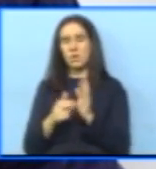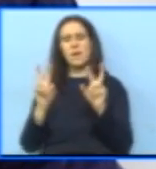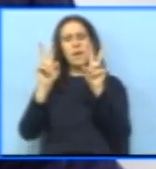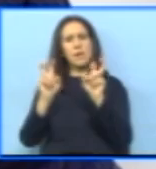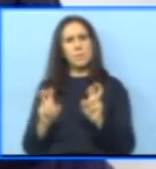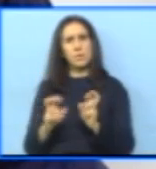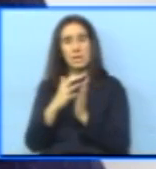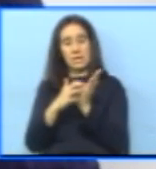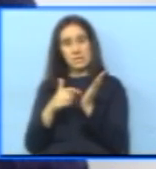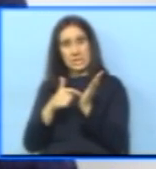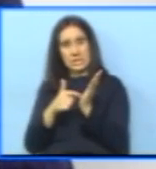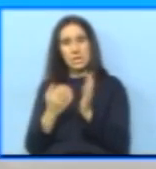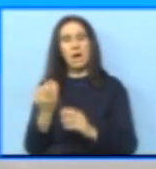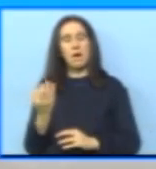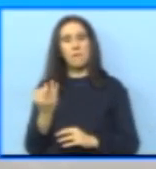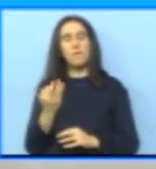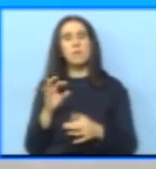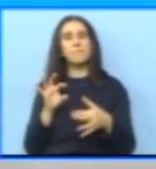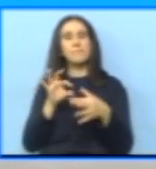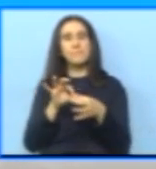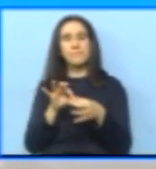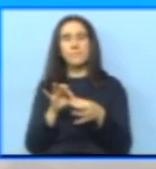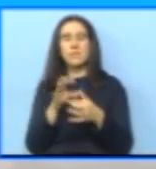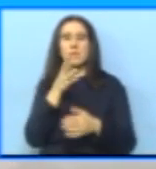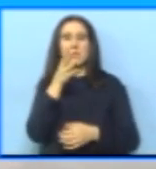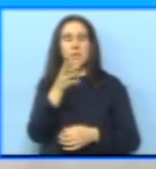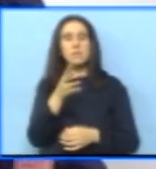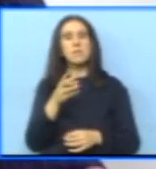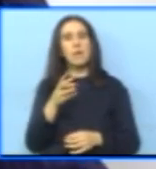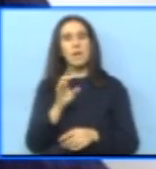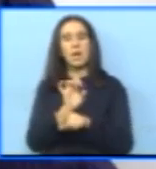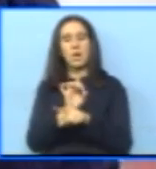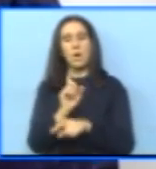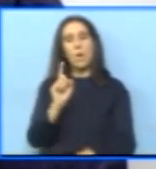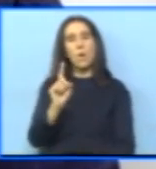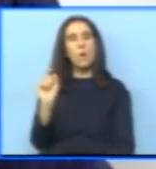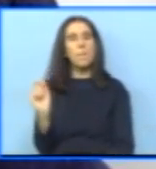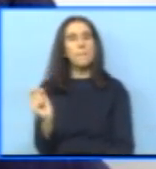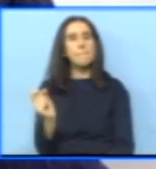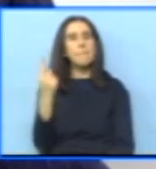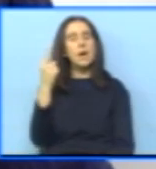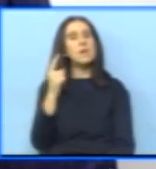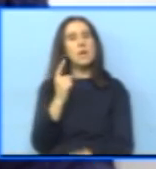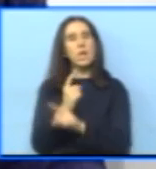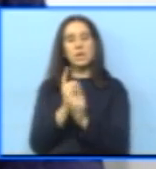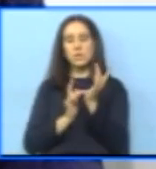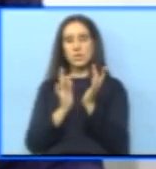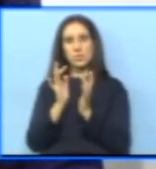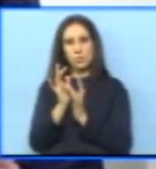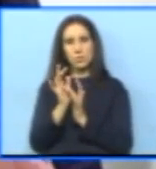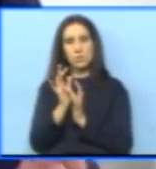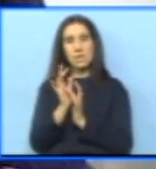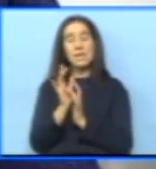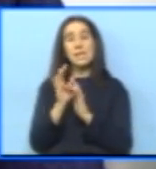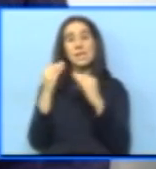texto, concretamente, faz parte daquilo que poderíamos chamar a primeira tarefa de evangelização de Jesus, que é evangelizar